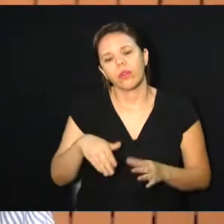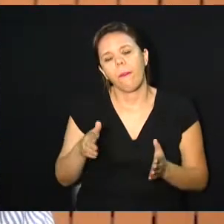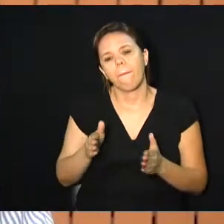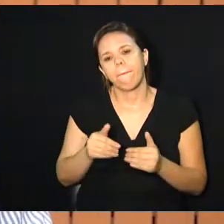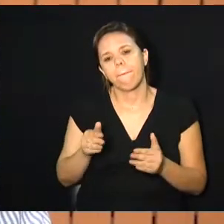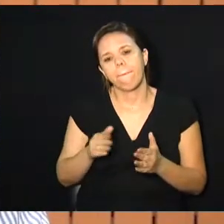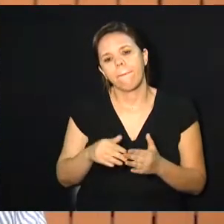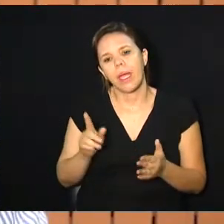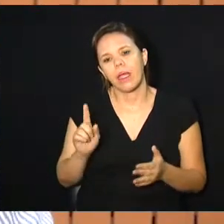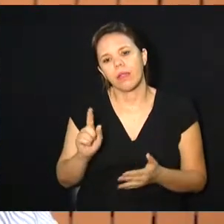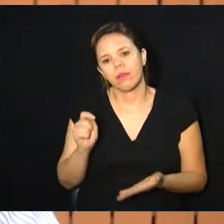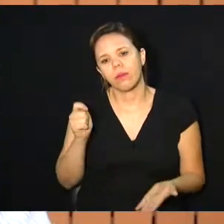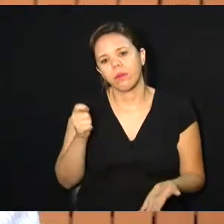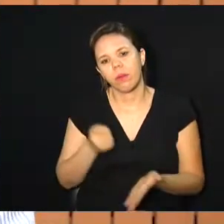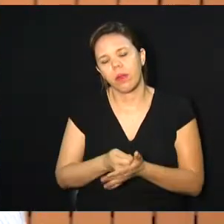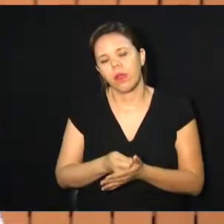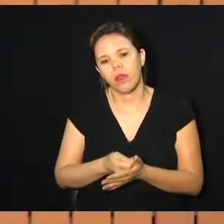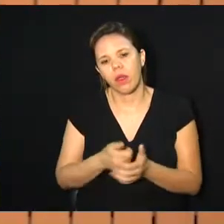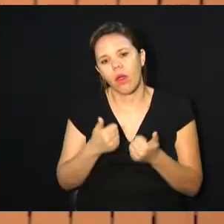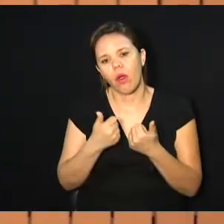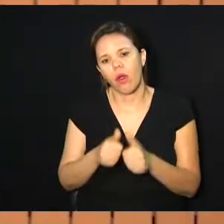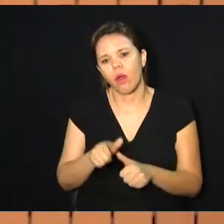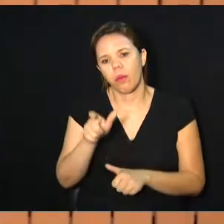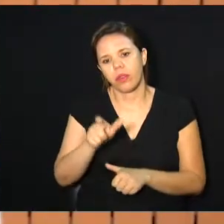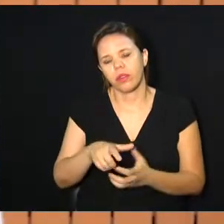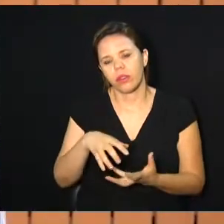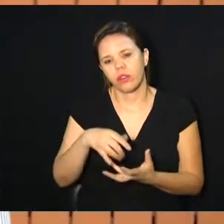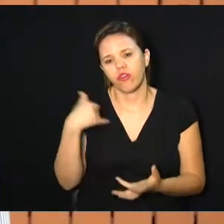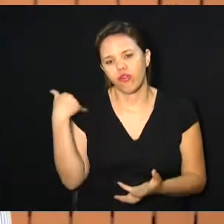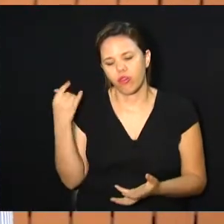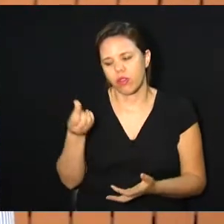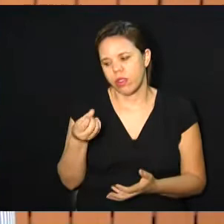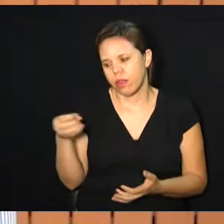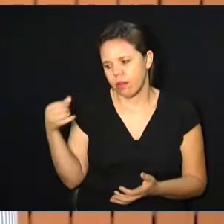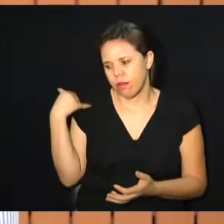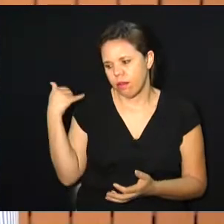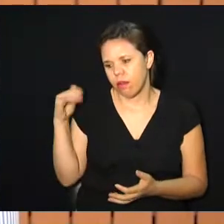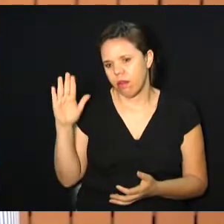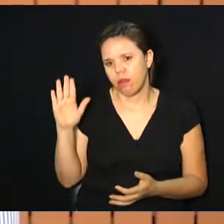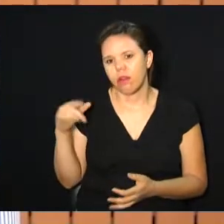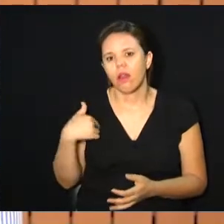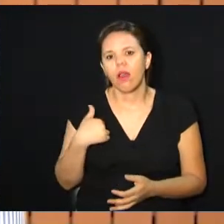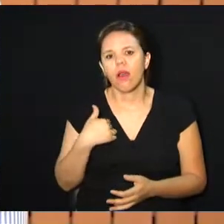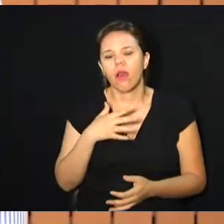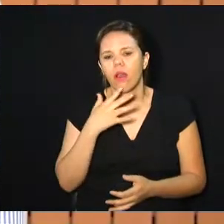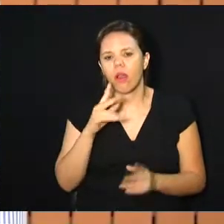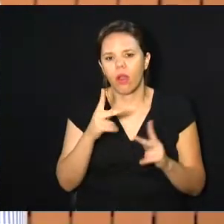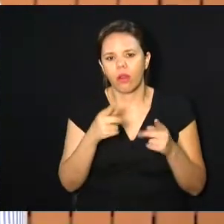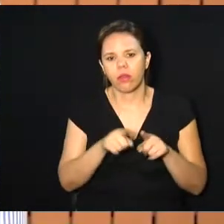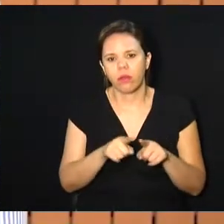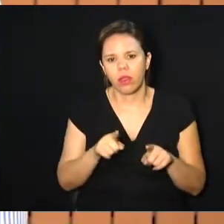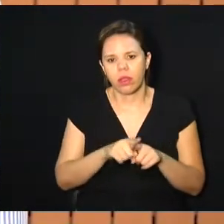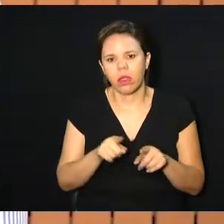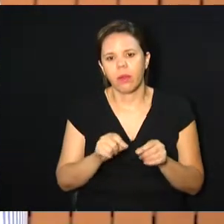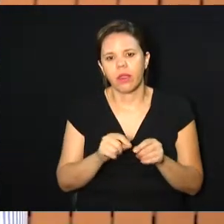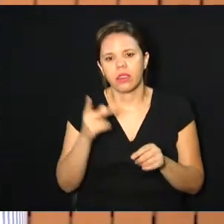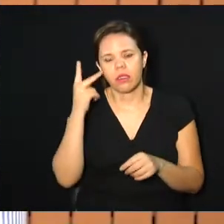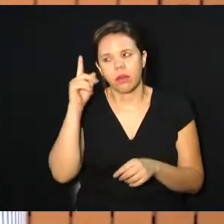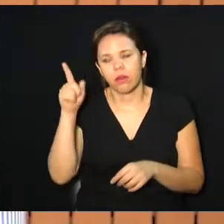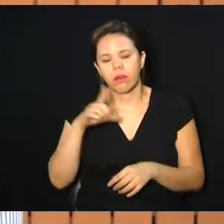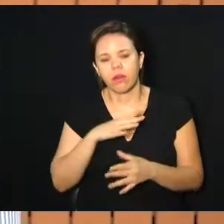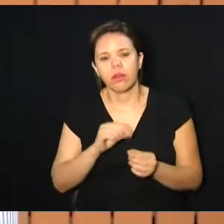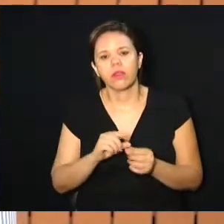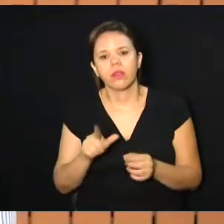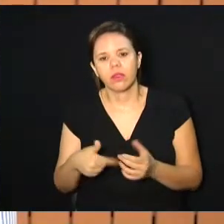isenção da passagem para o idoso a partir dos 60 anos. Eu tomei conhecimento que Hortolândia, se não me engano, São Paulo,